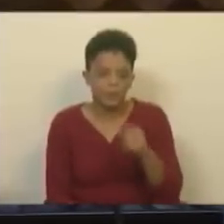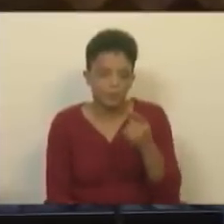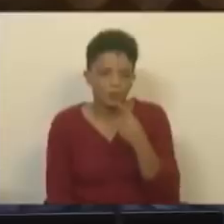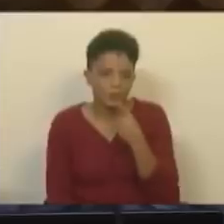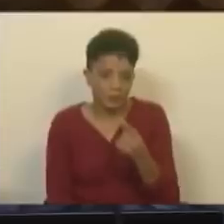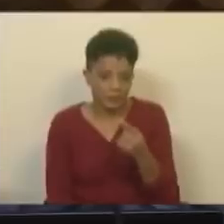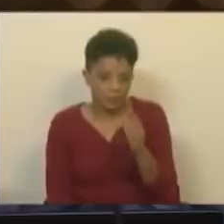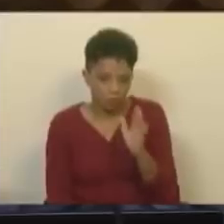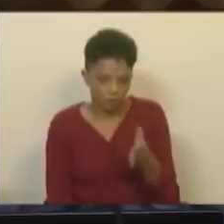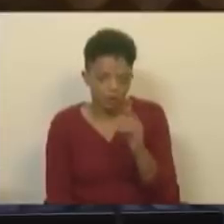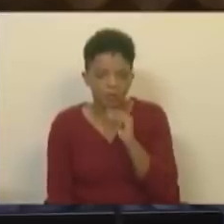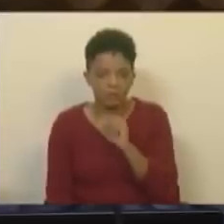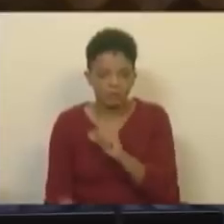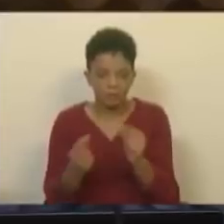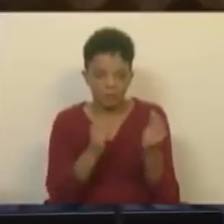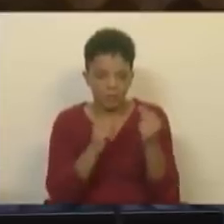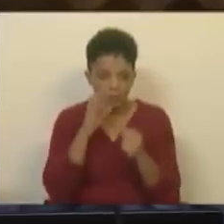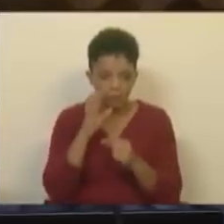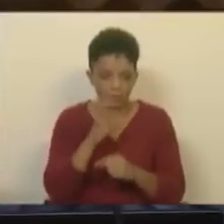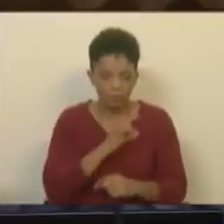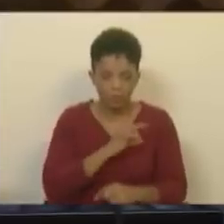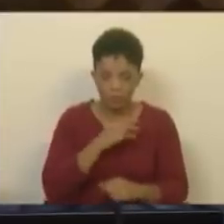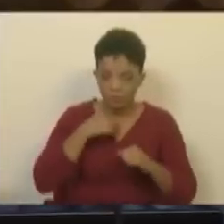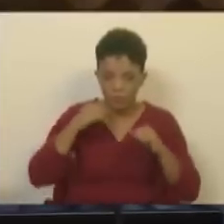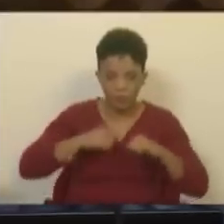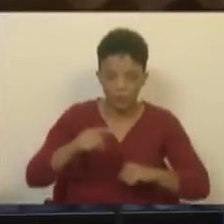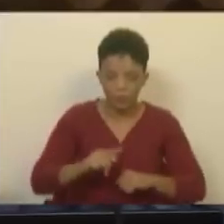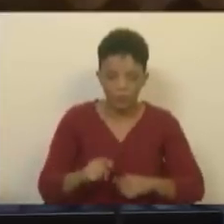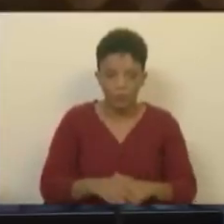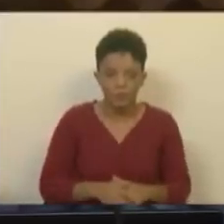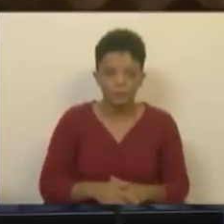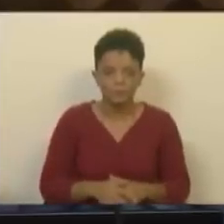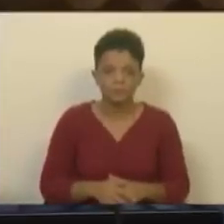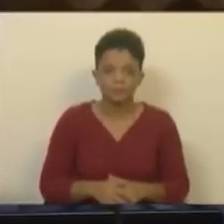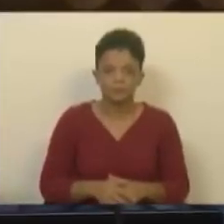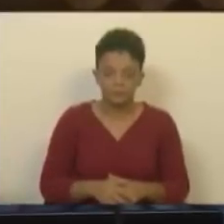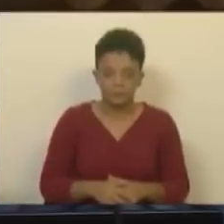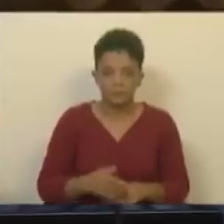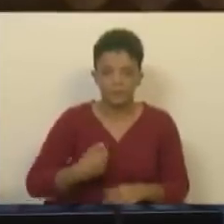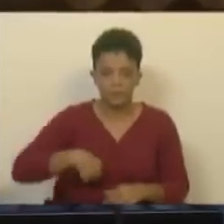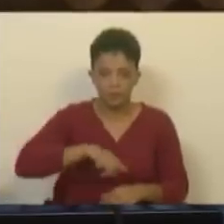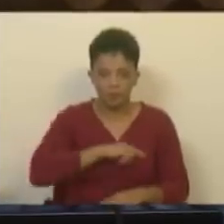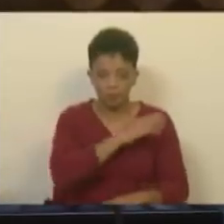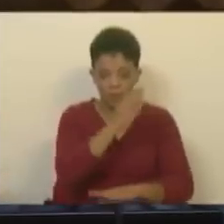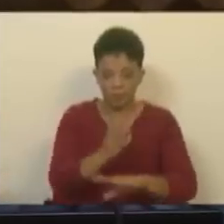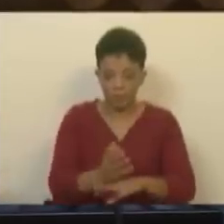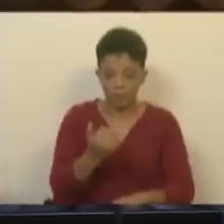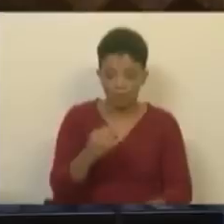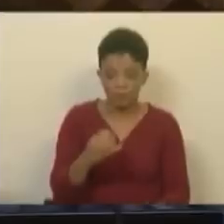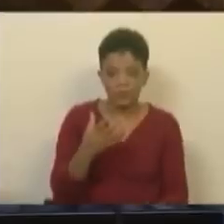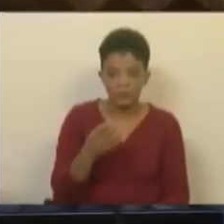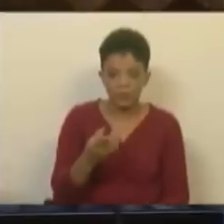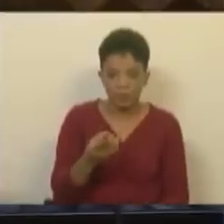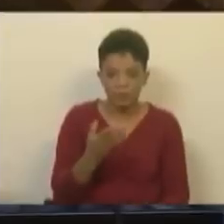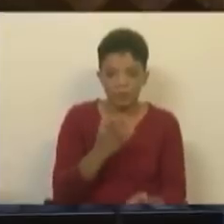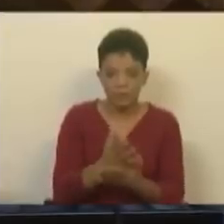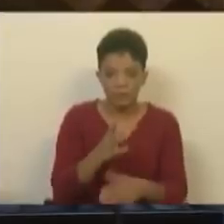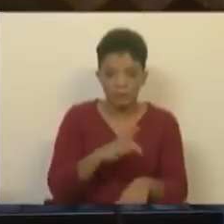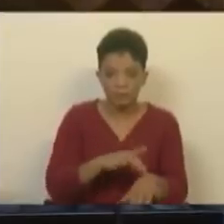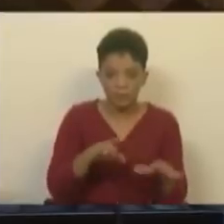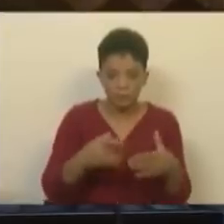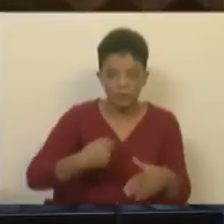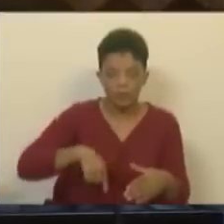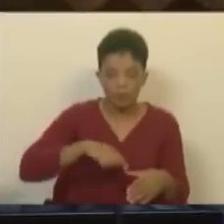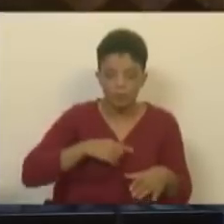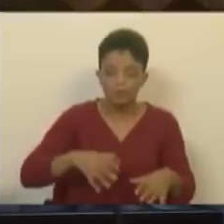aqui já não debate algo que o senhor discordou que é nós basicamente até 2019 até à pandemia estivemos